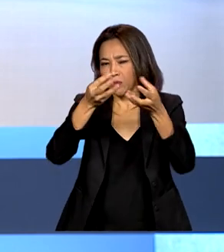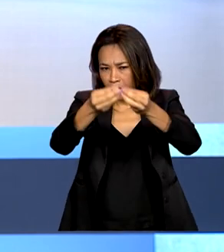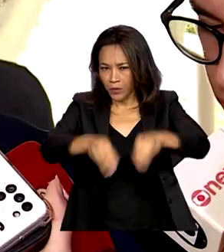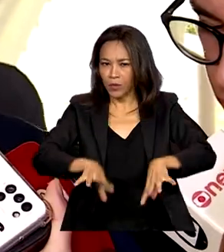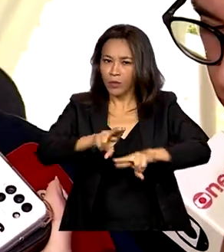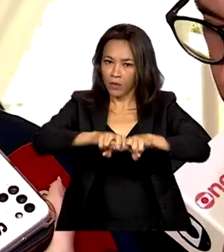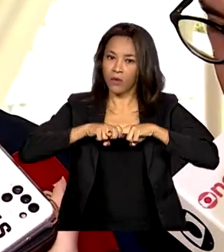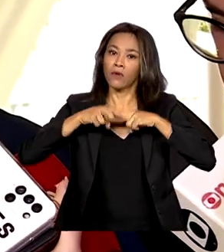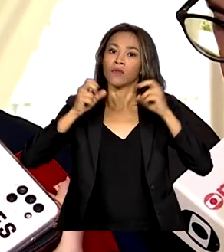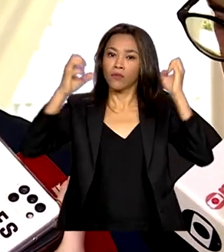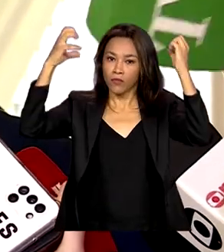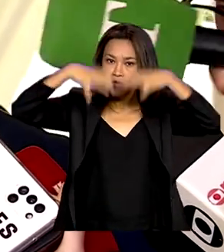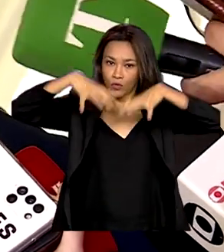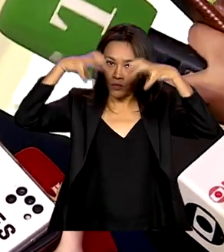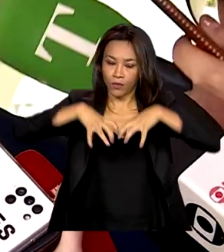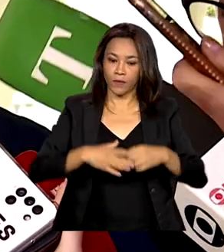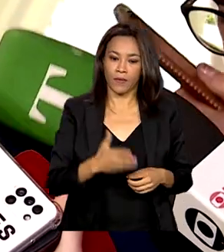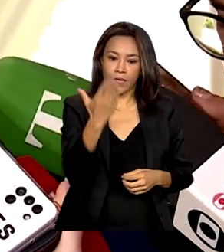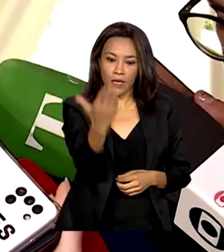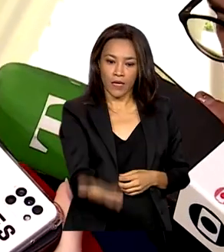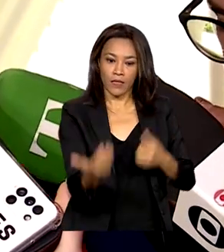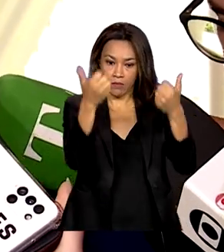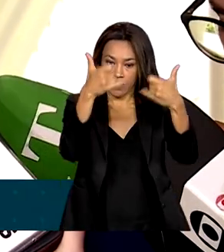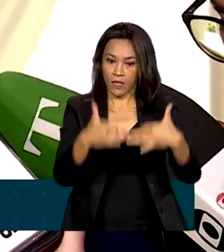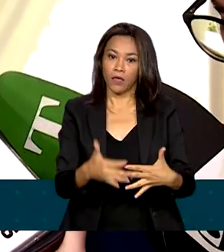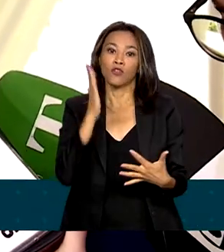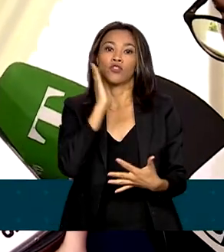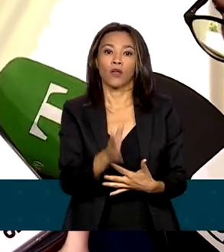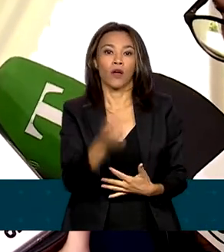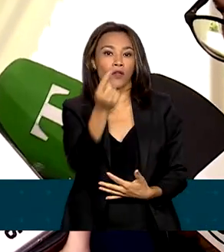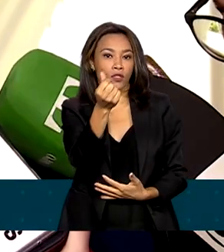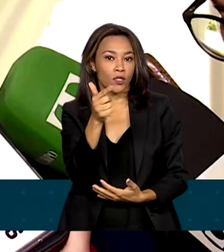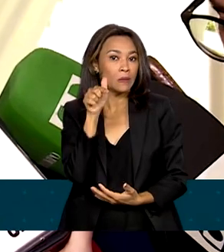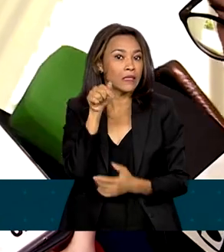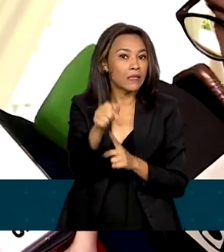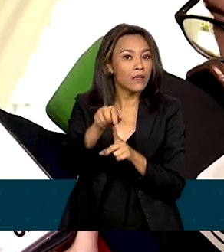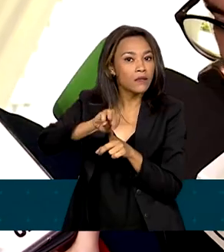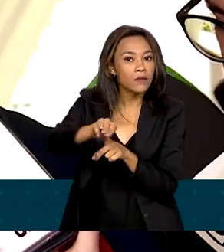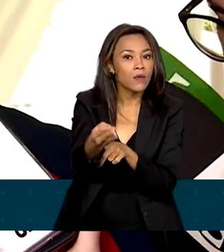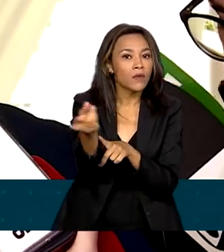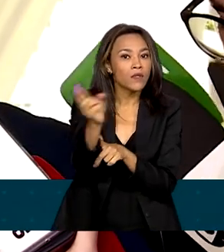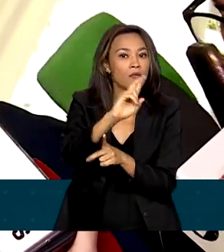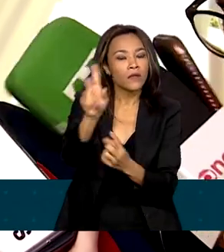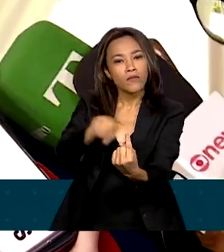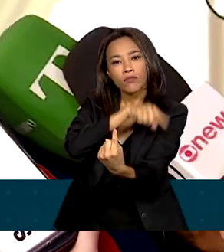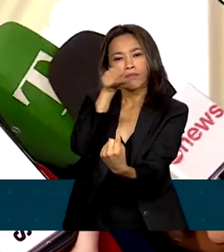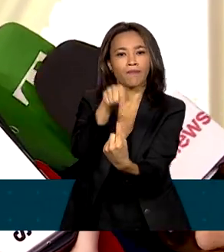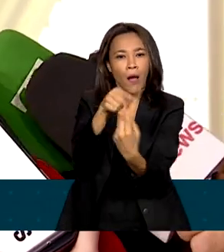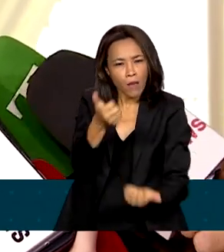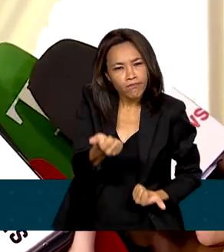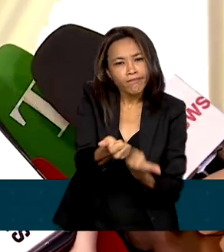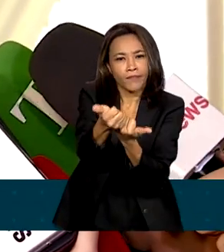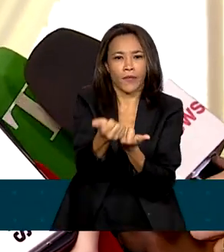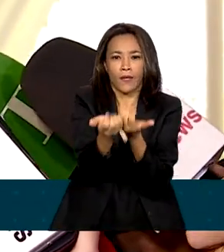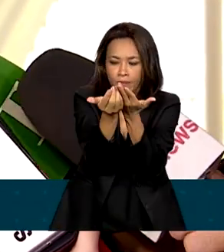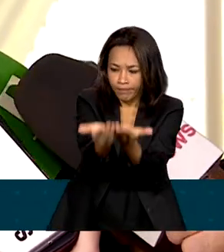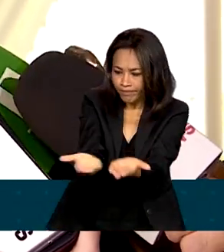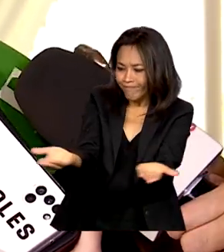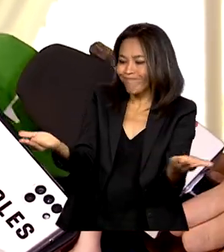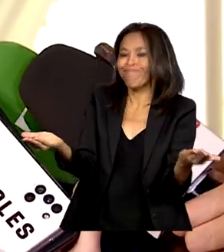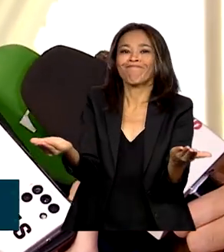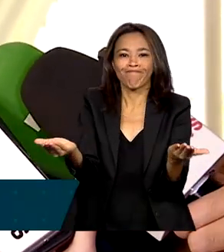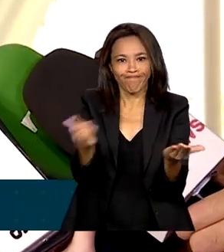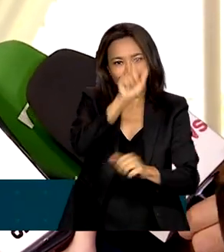intensas. Liberamos 7 milhões de reais voltado a assistir, dar continuidade na